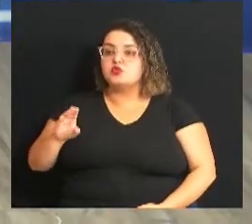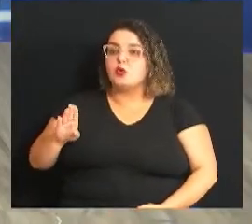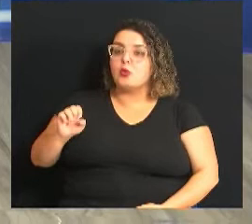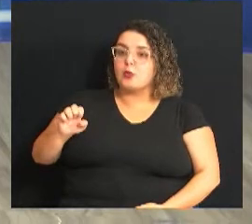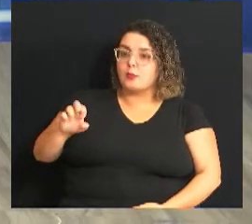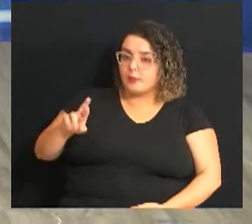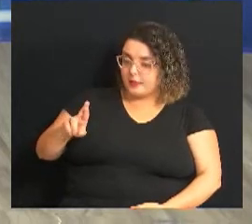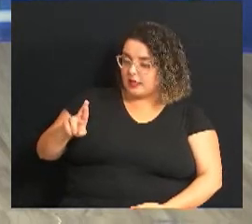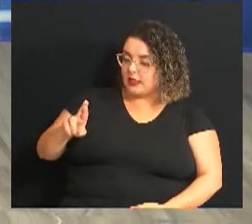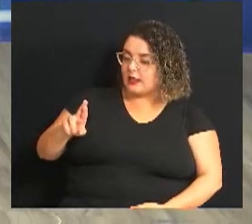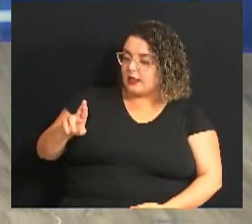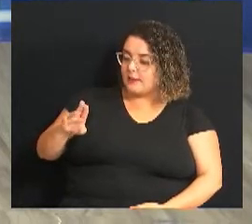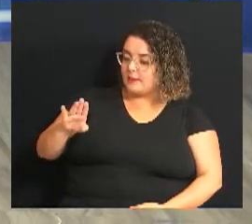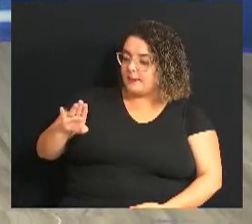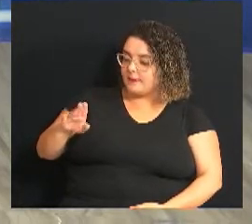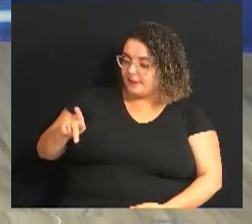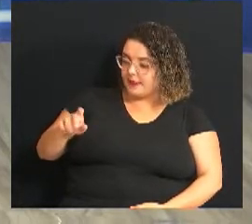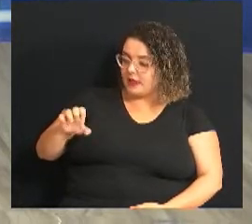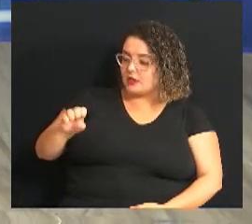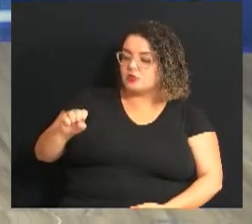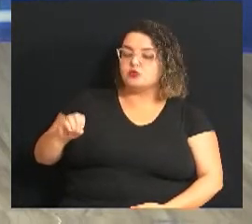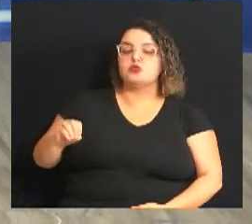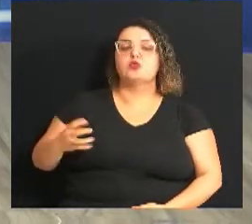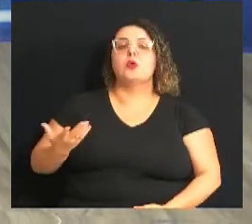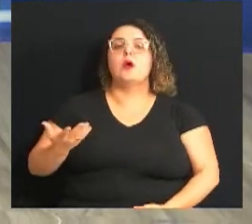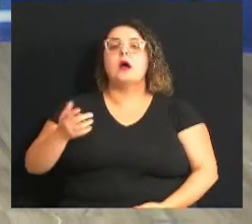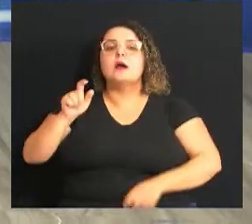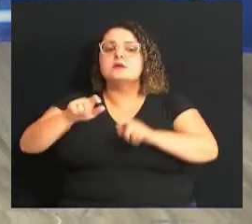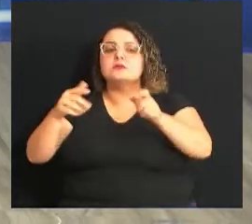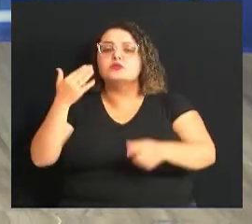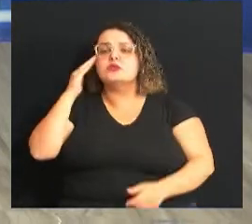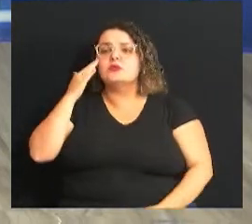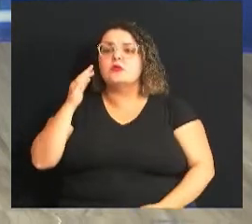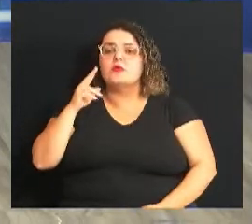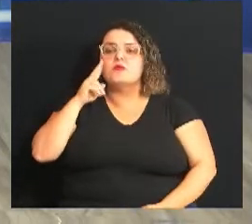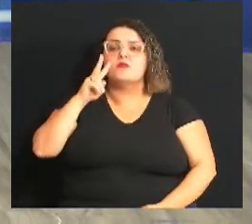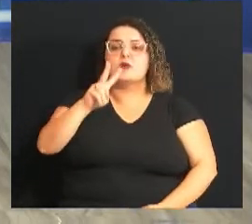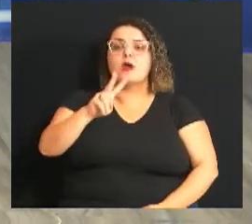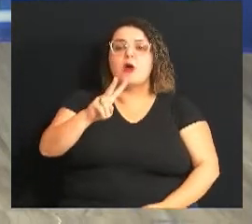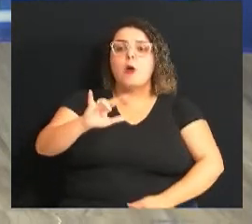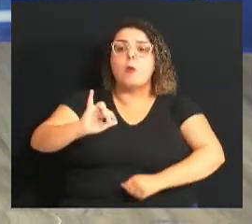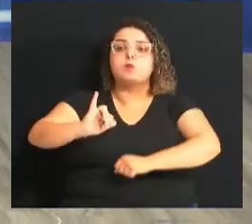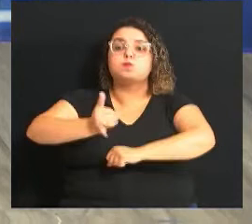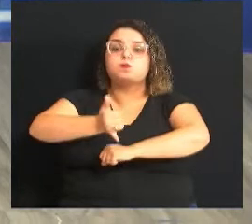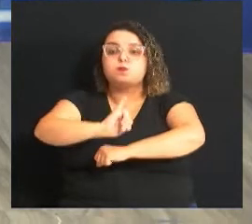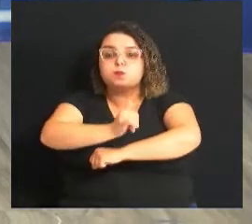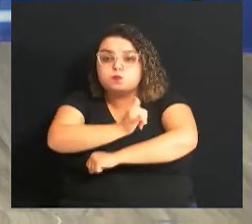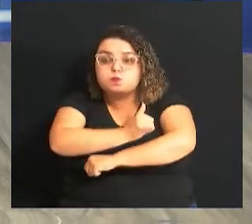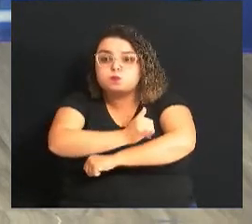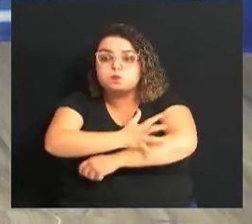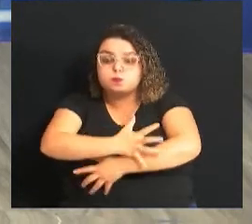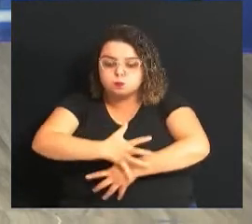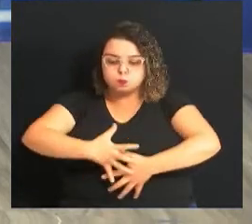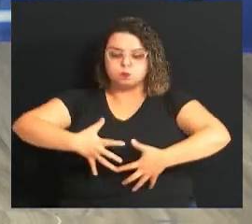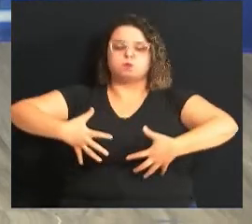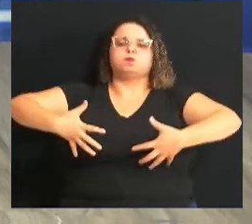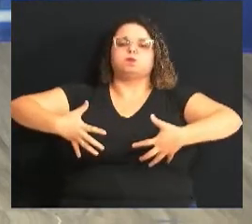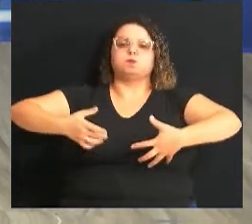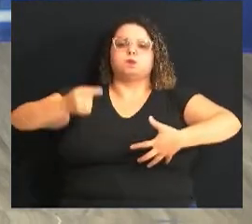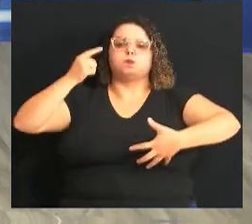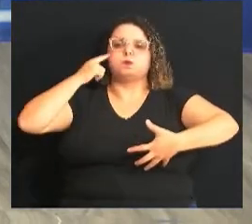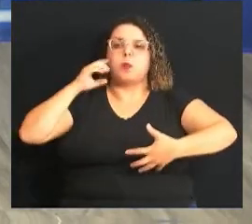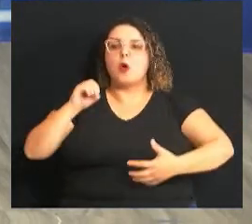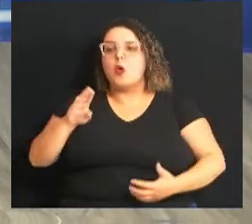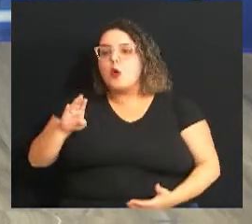sobre obesidade. As pessoas entendem, vem uma pessoa gorda com a massa grande e já pensa,